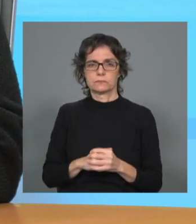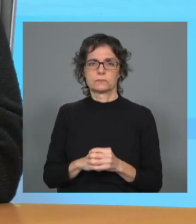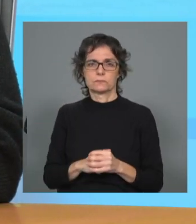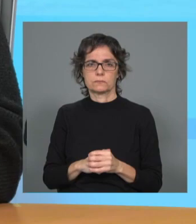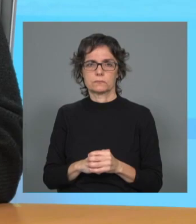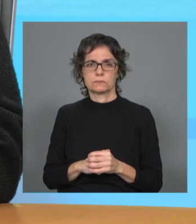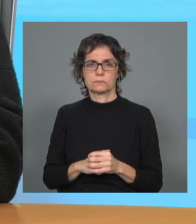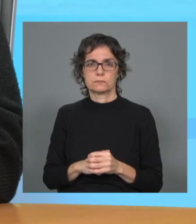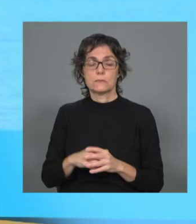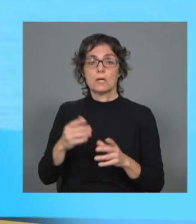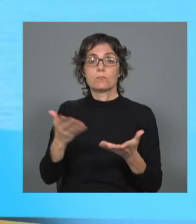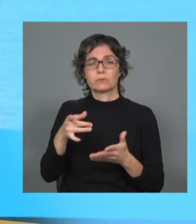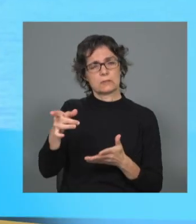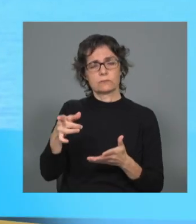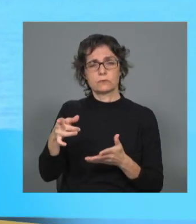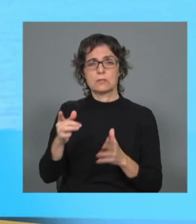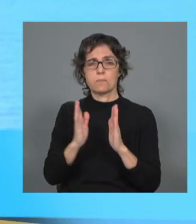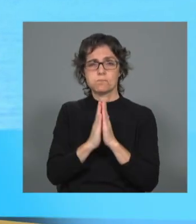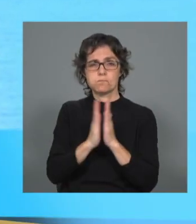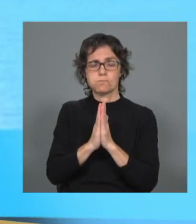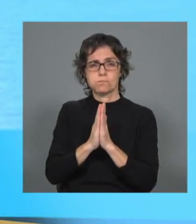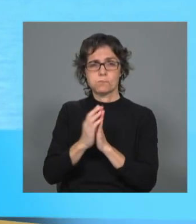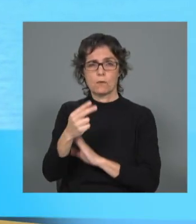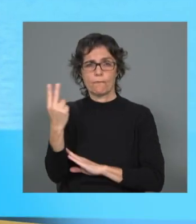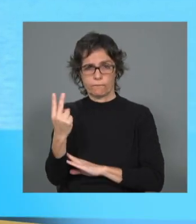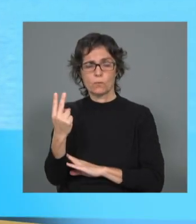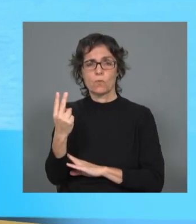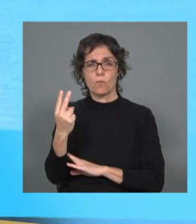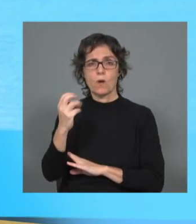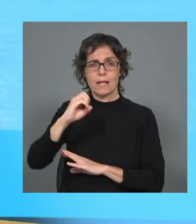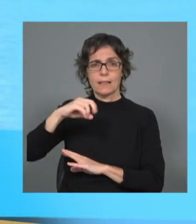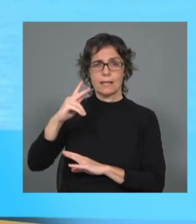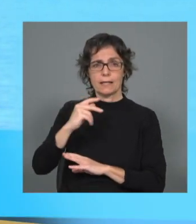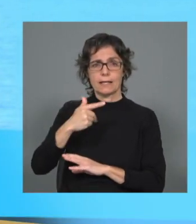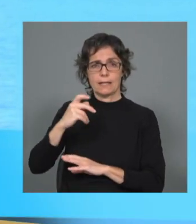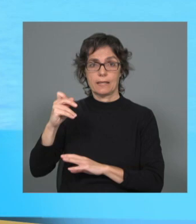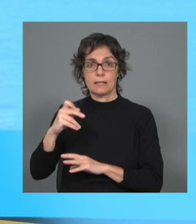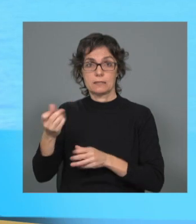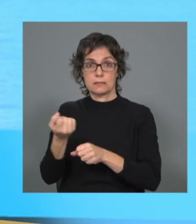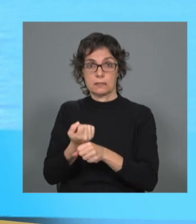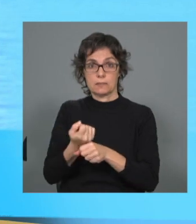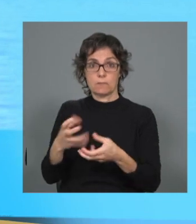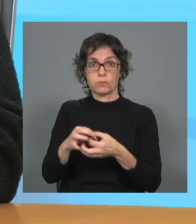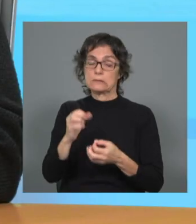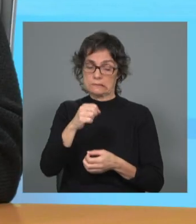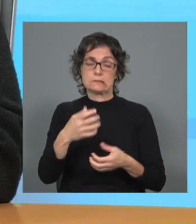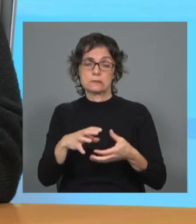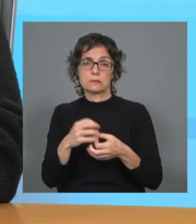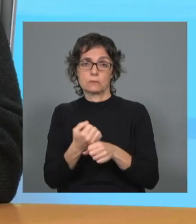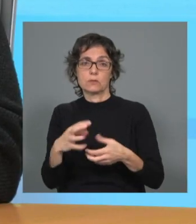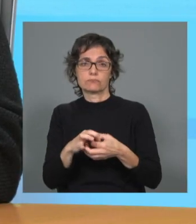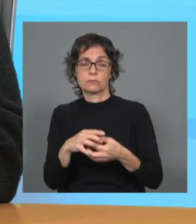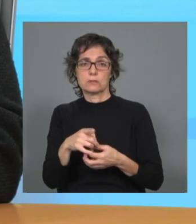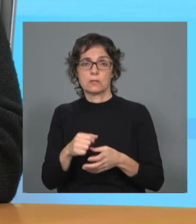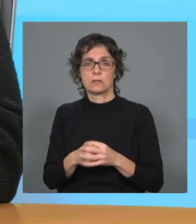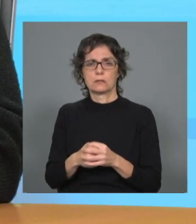E tem duas presenças ligadas às duas igrejas na Caritas, não é? Estão a trabalhar juntas. Estão a trabalhar juntas, claro,